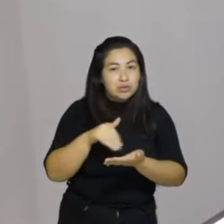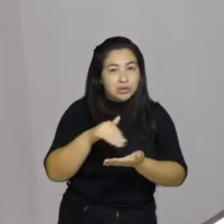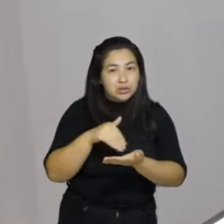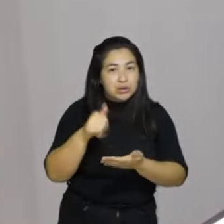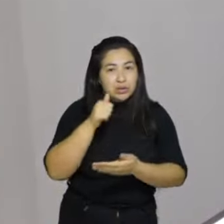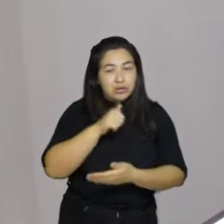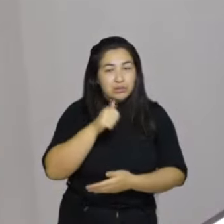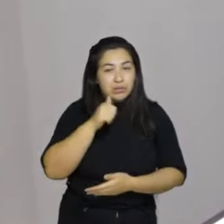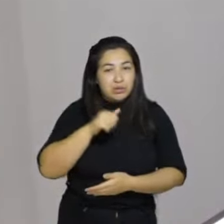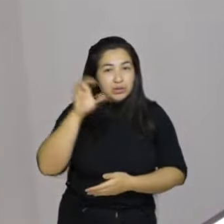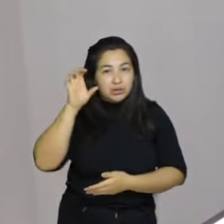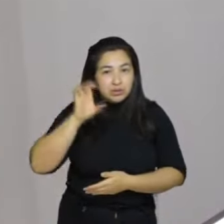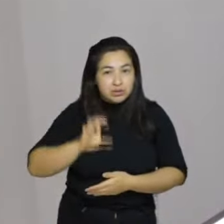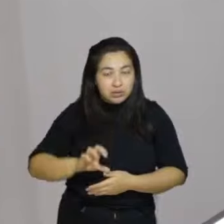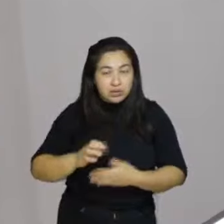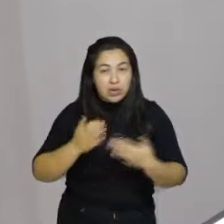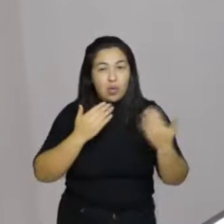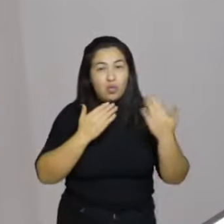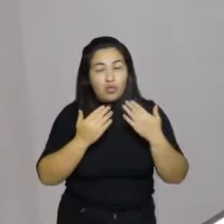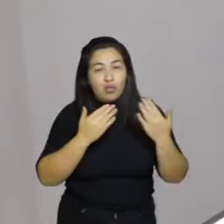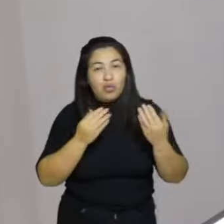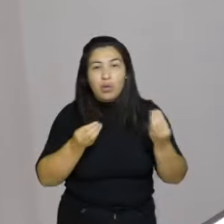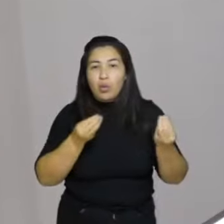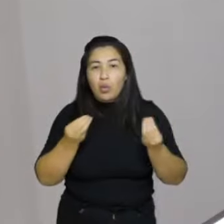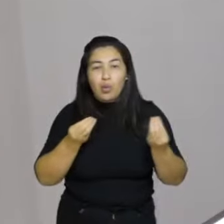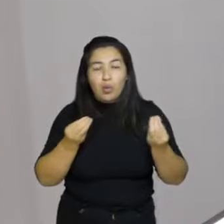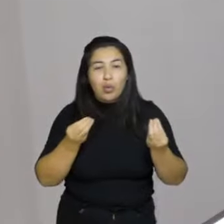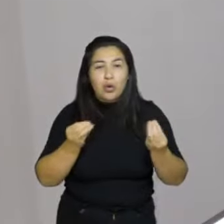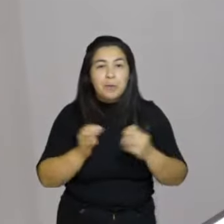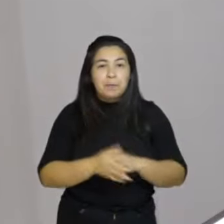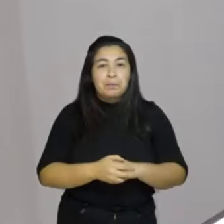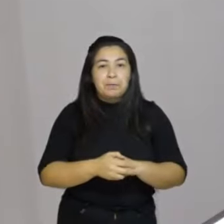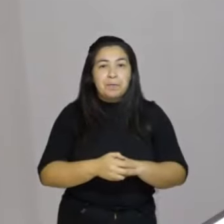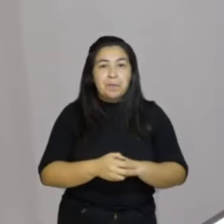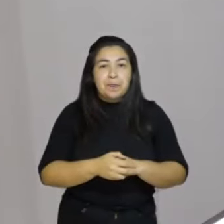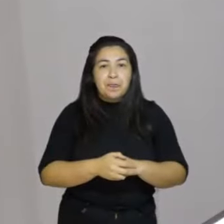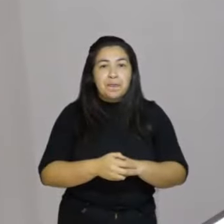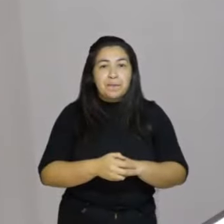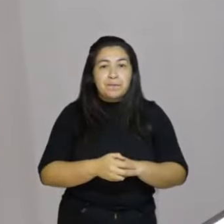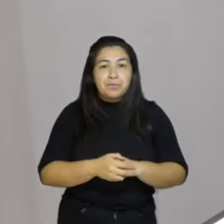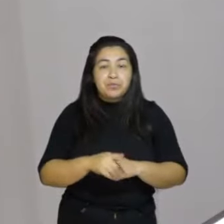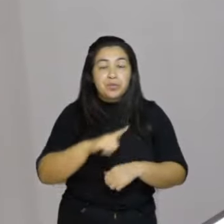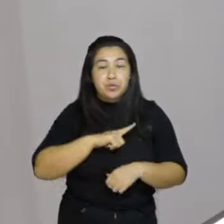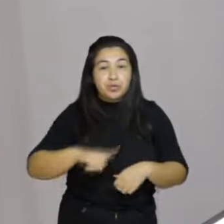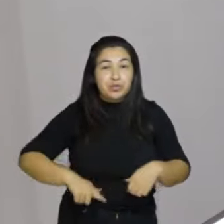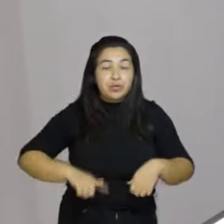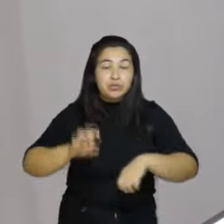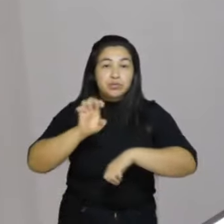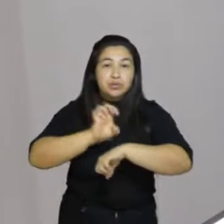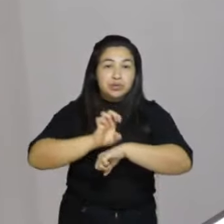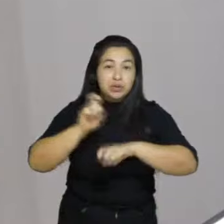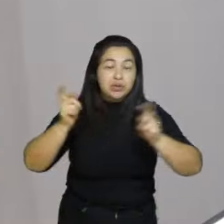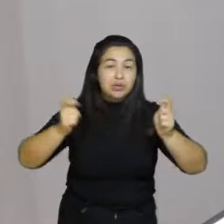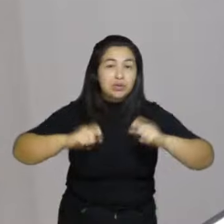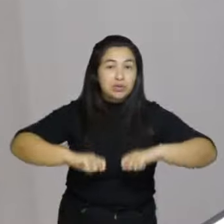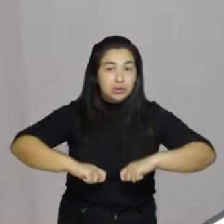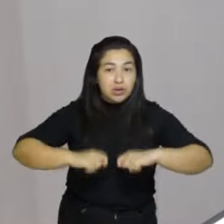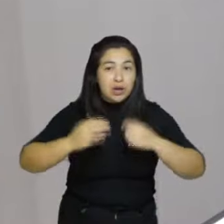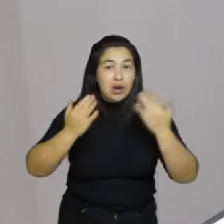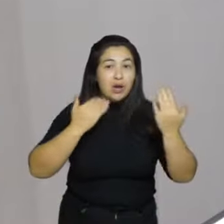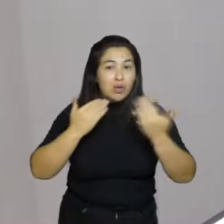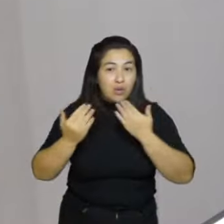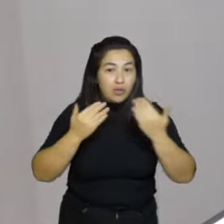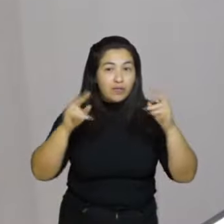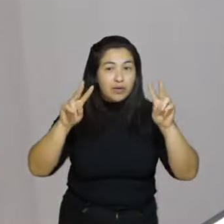está dialogando os deputados questionaram e nós estamos dando essa oportunidade do Governo do Estado para eh tratar desse